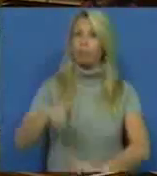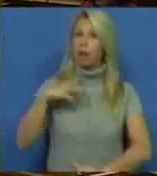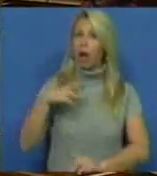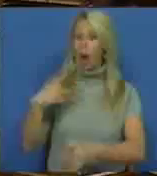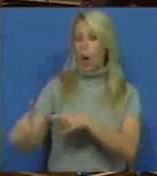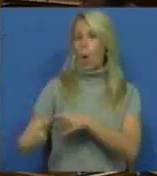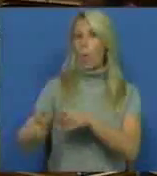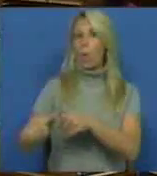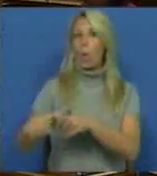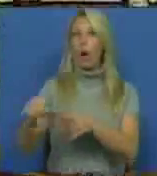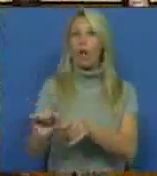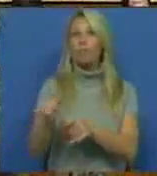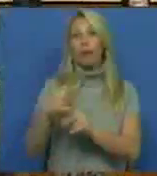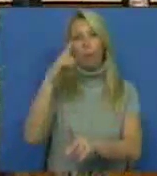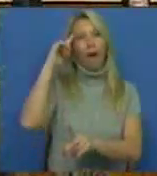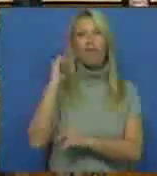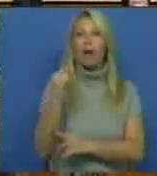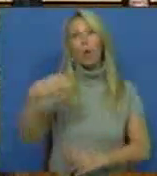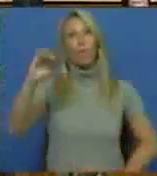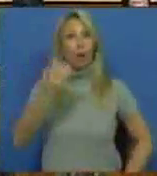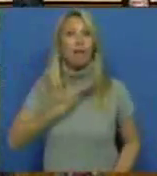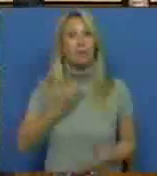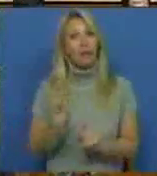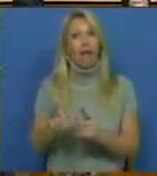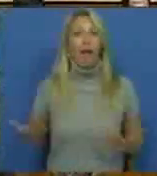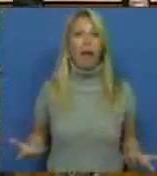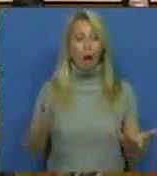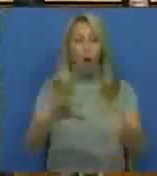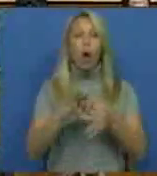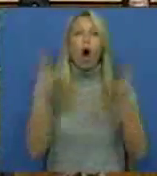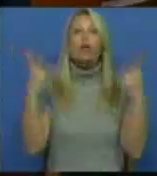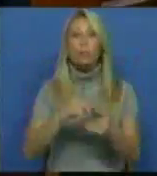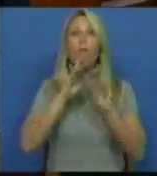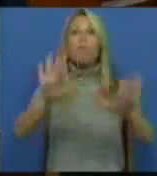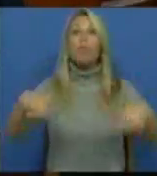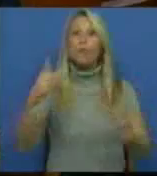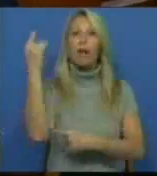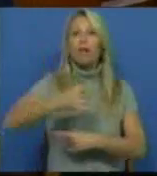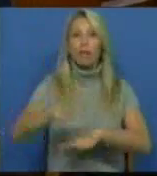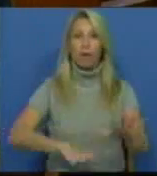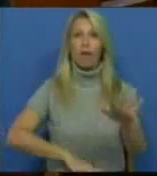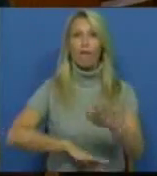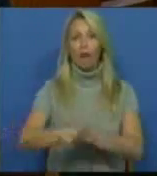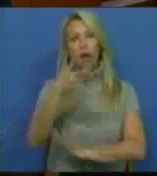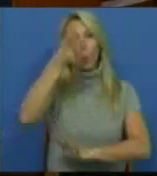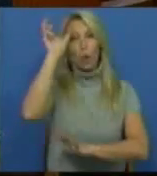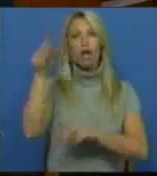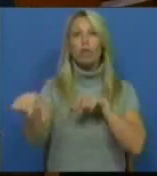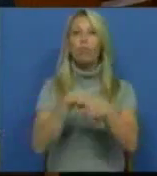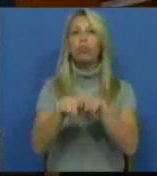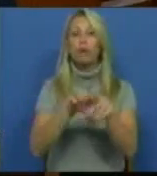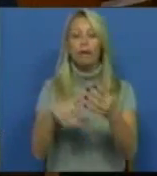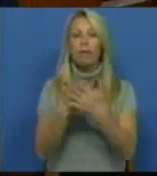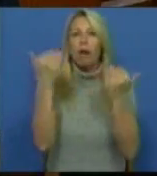PSD. A consolidação orçamental podia e devia ter sido feita com a coragem política de limitar